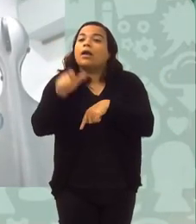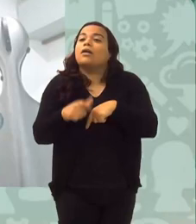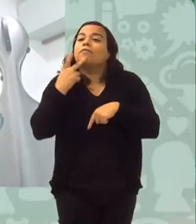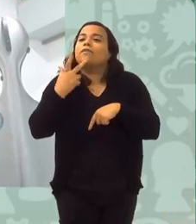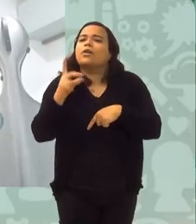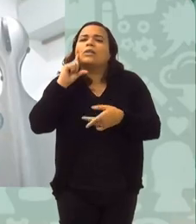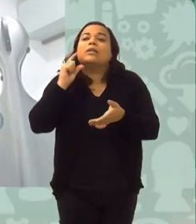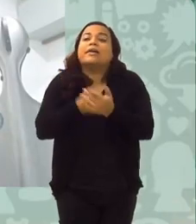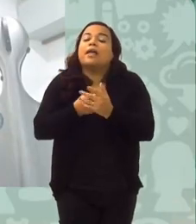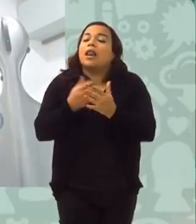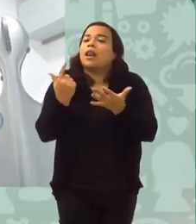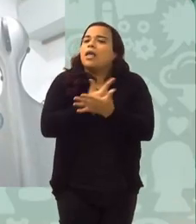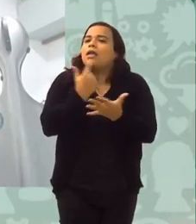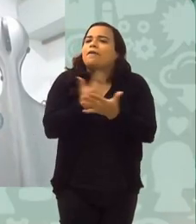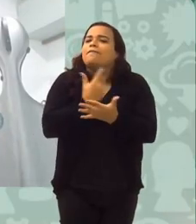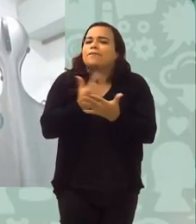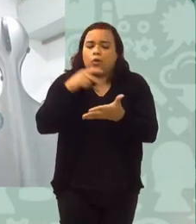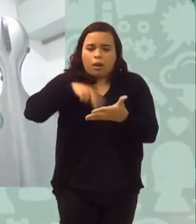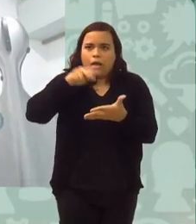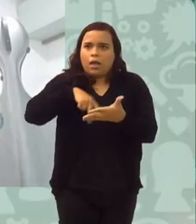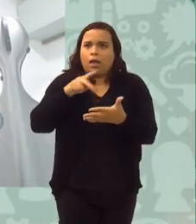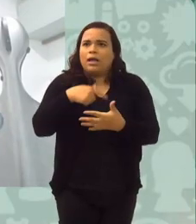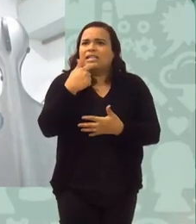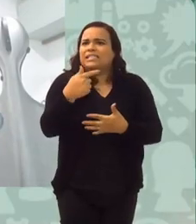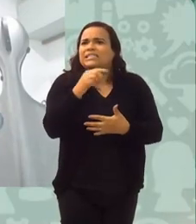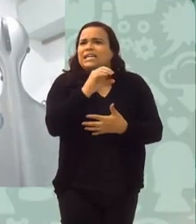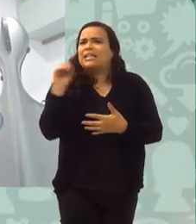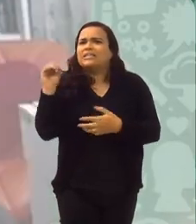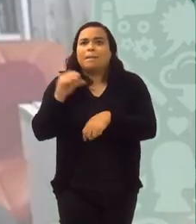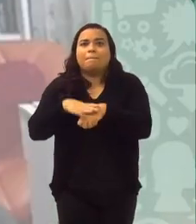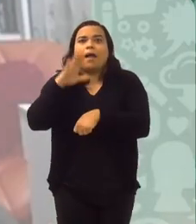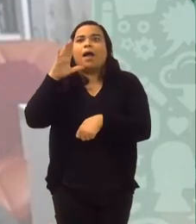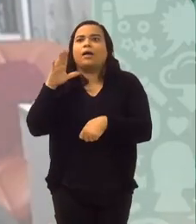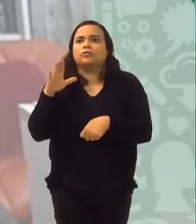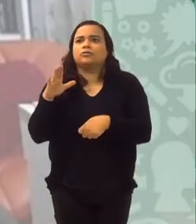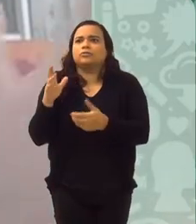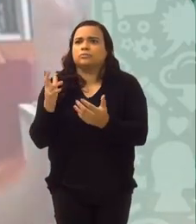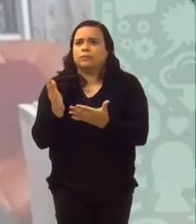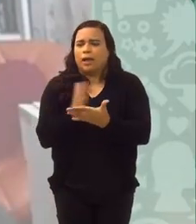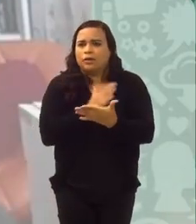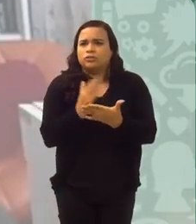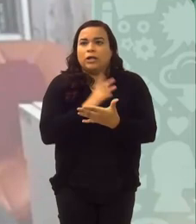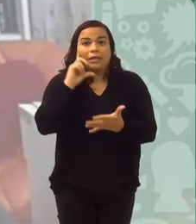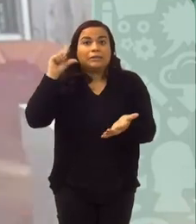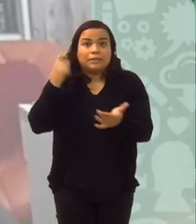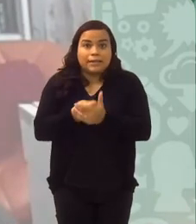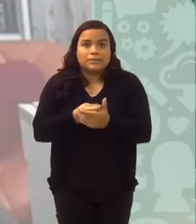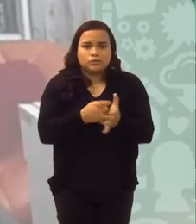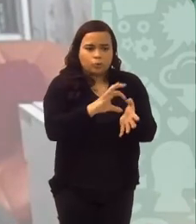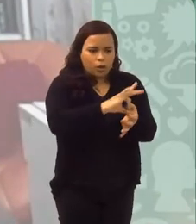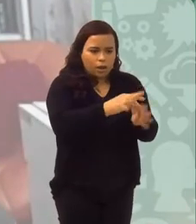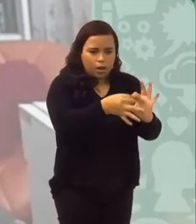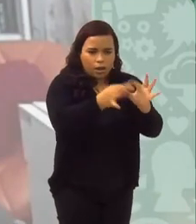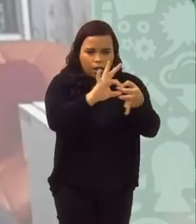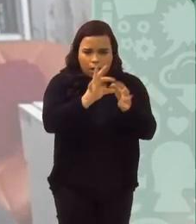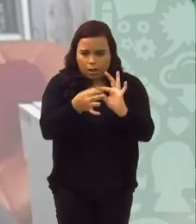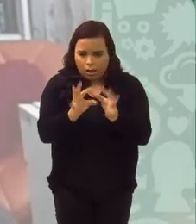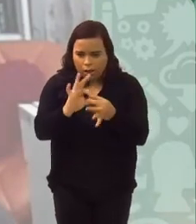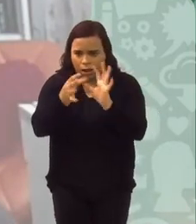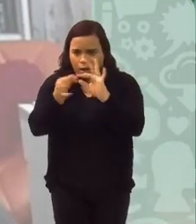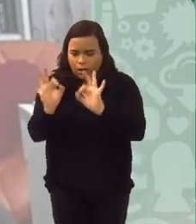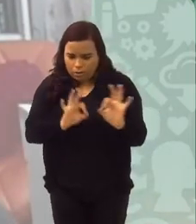livro de 700 e poucas páginas, e depois ele resolveu montar um quebra-cabeça de mais de 3